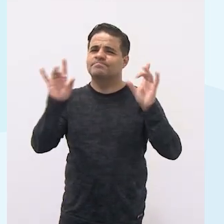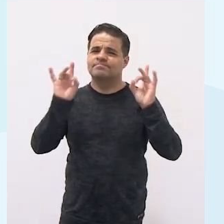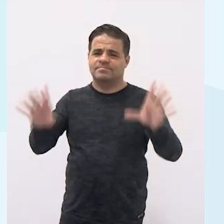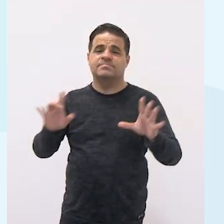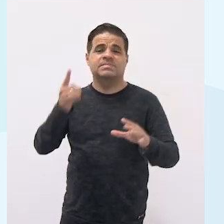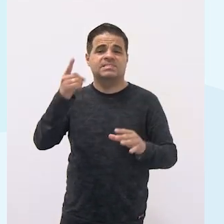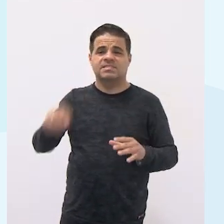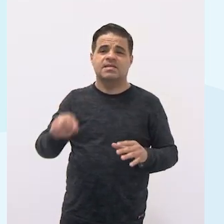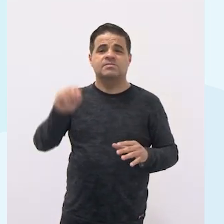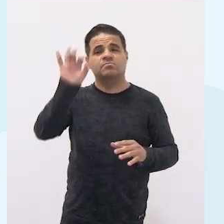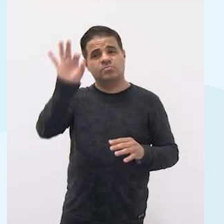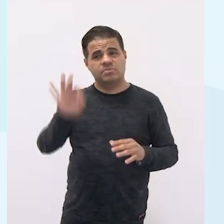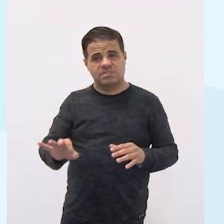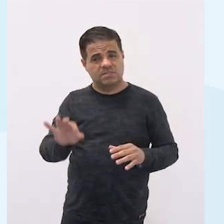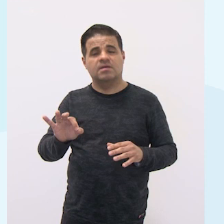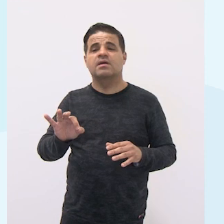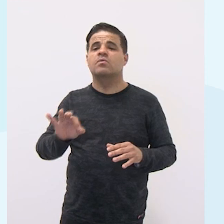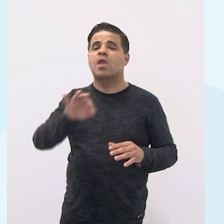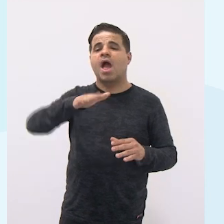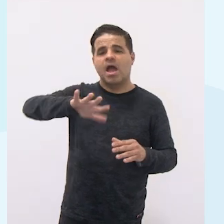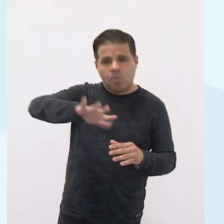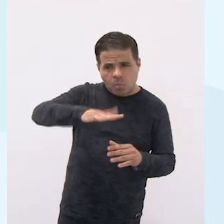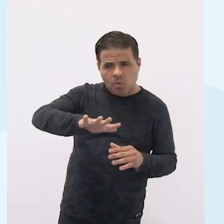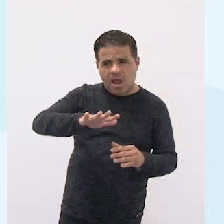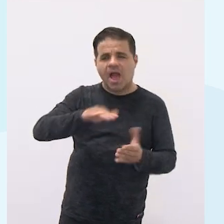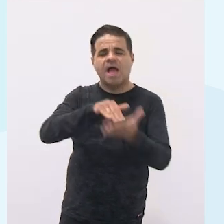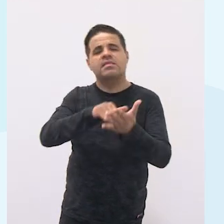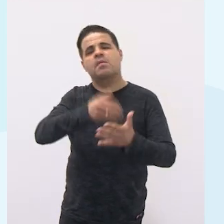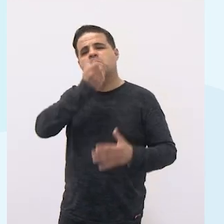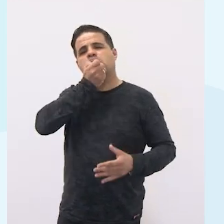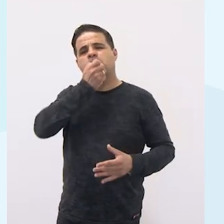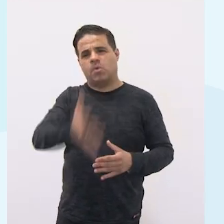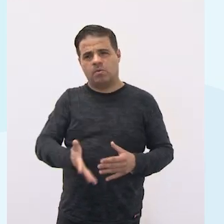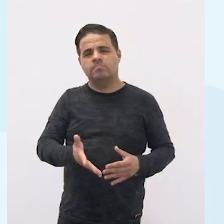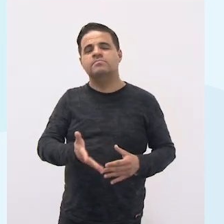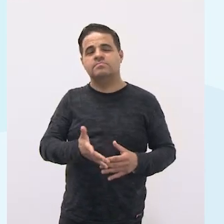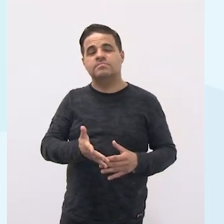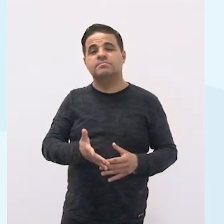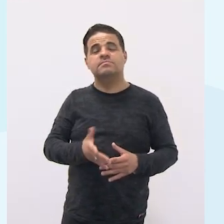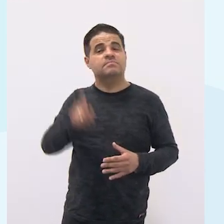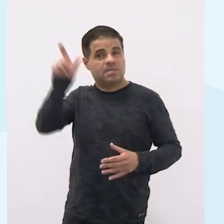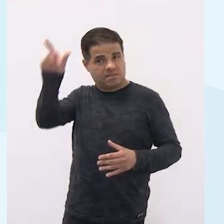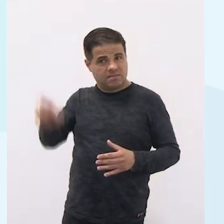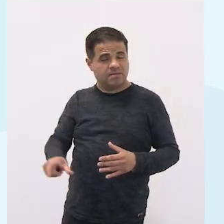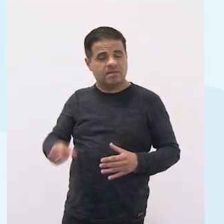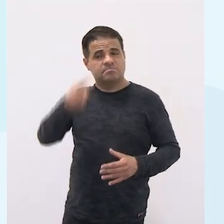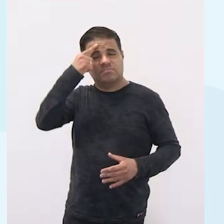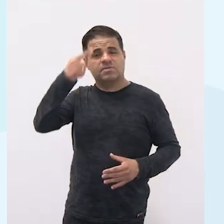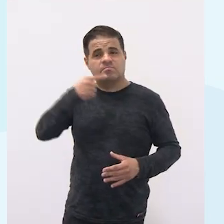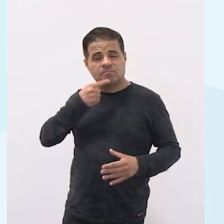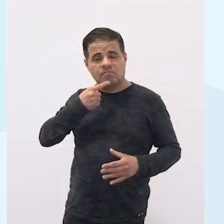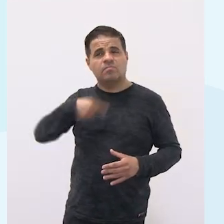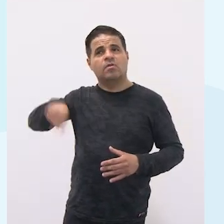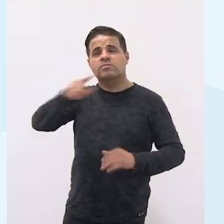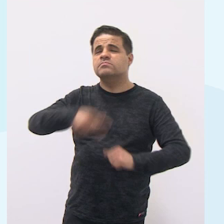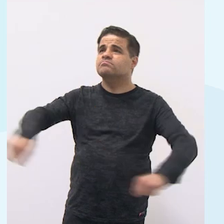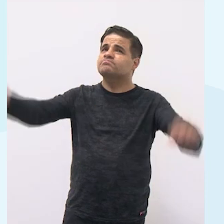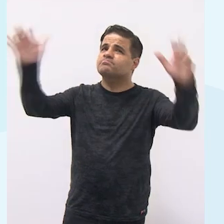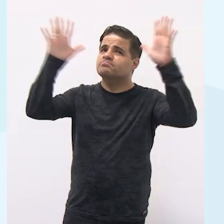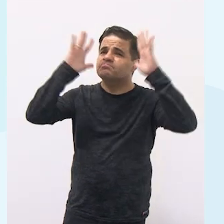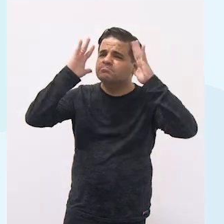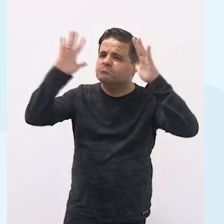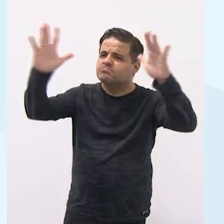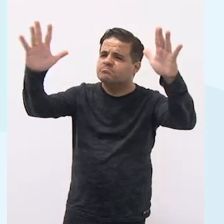só 10% tinha regular a bom. Então, esse perfil, a gente pensar